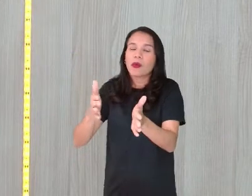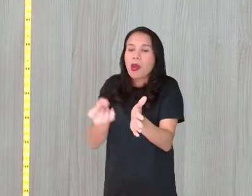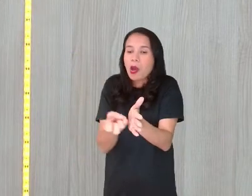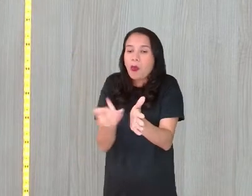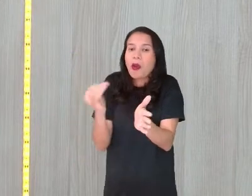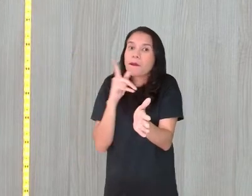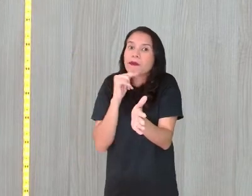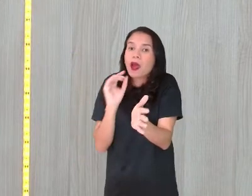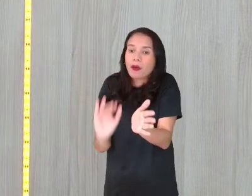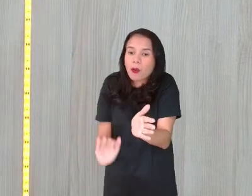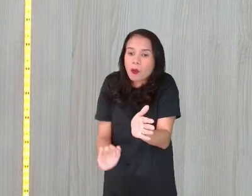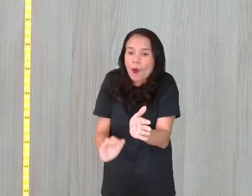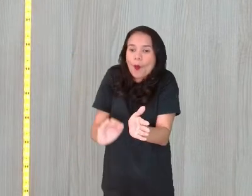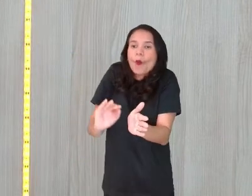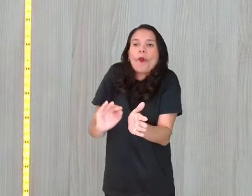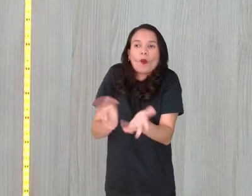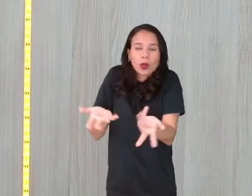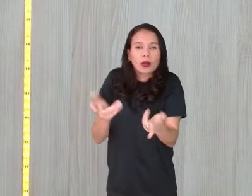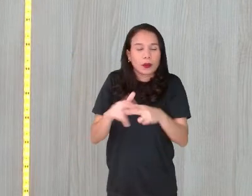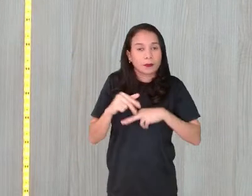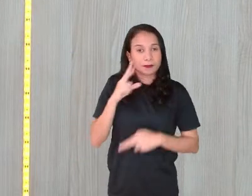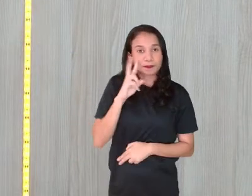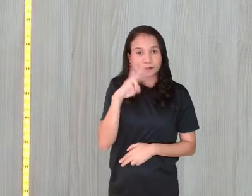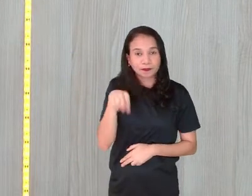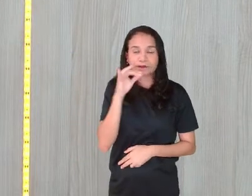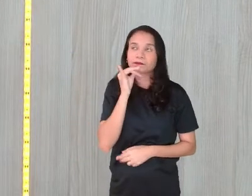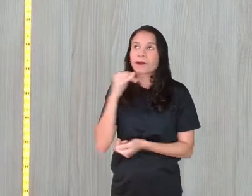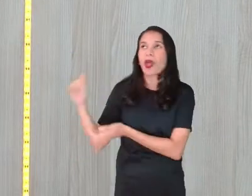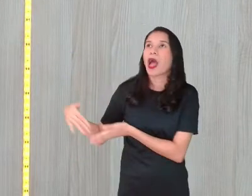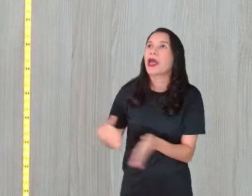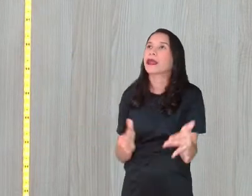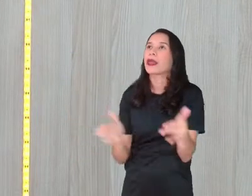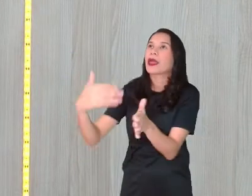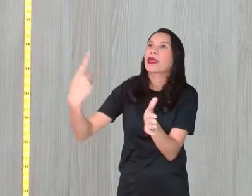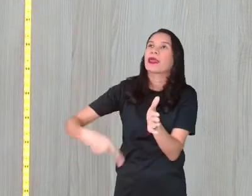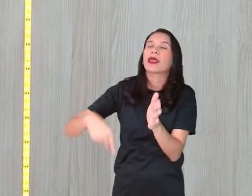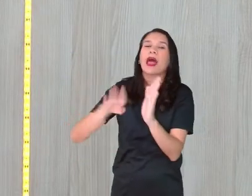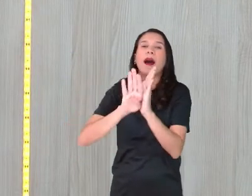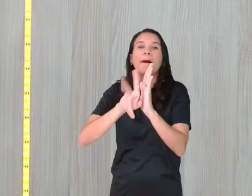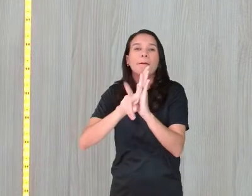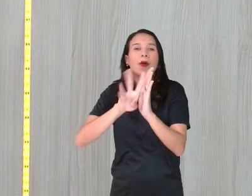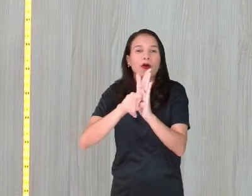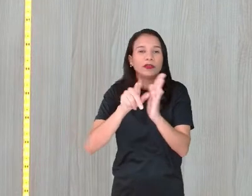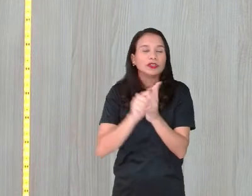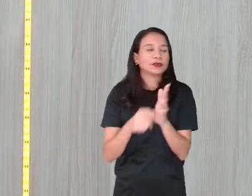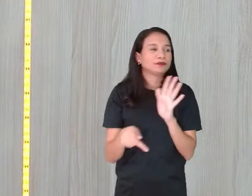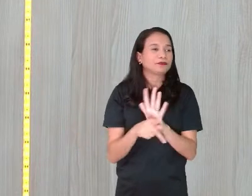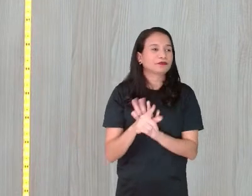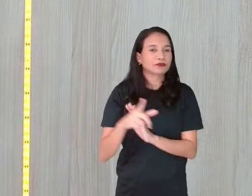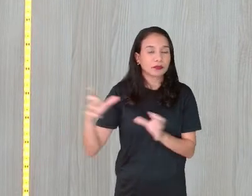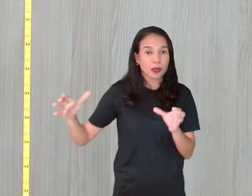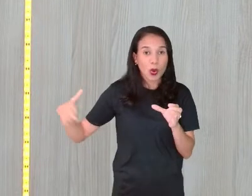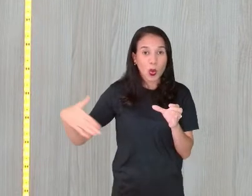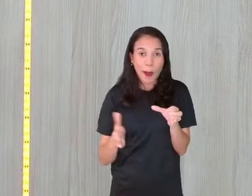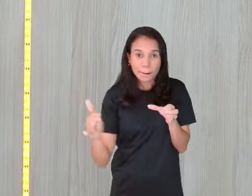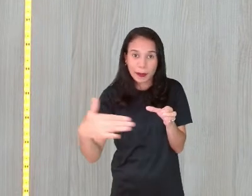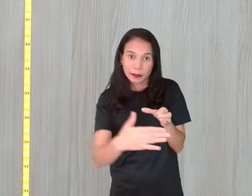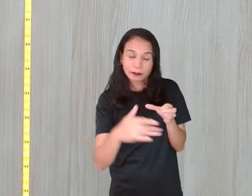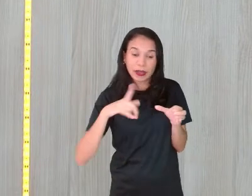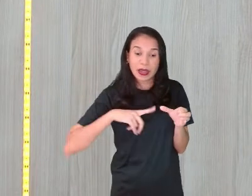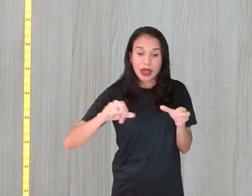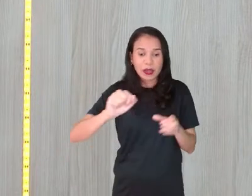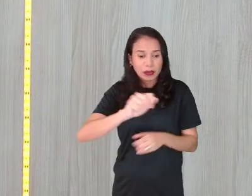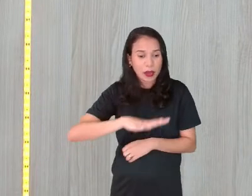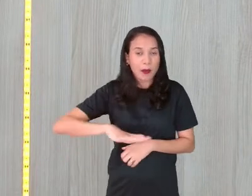Exatamente. Né? Veja, então você vê o rio, você passa aqui pela Boa Vista, aqui pela Guararapes, o rio Capibaribe, por exemplo. Tem uma área